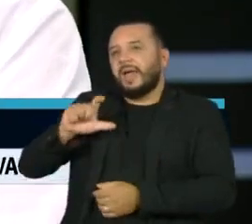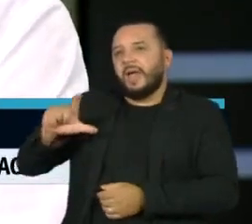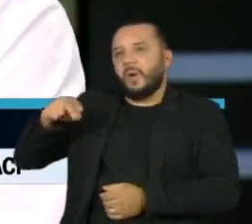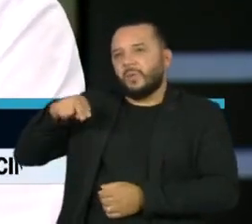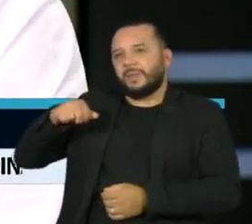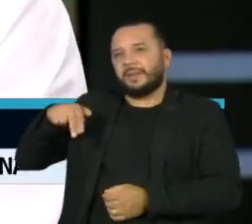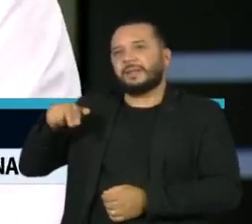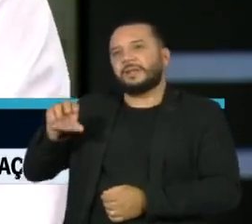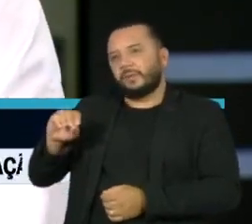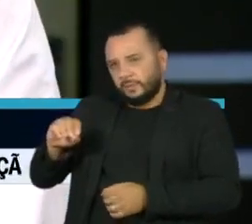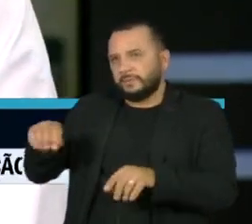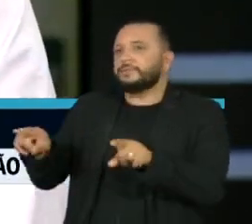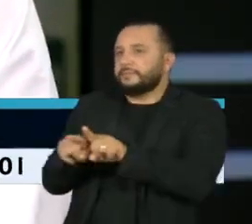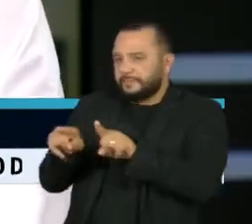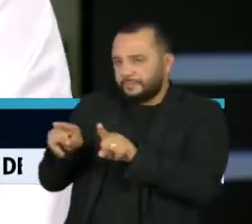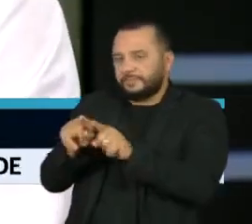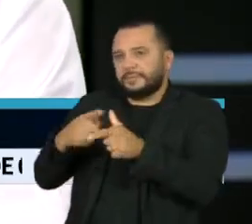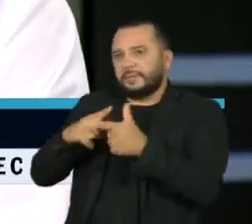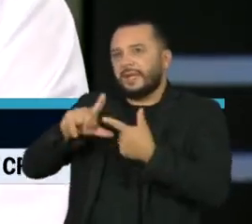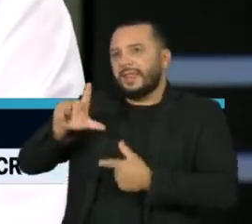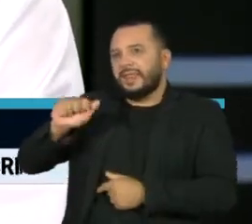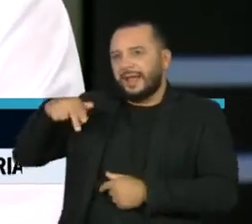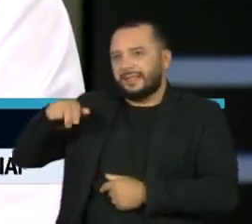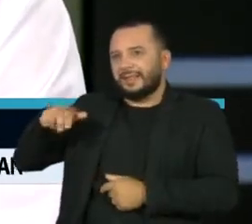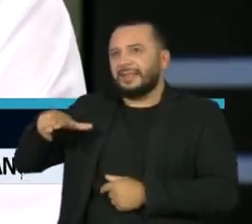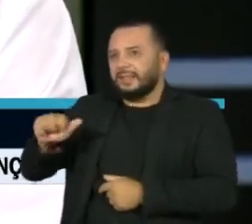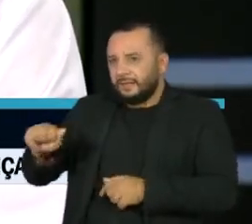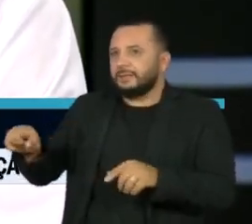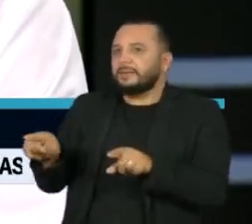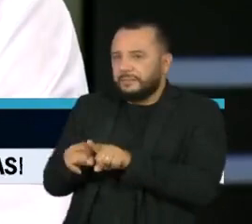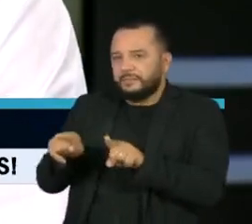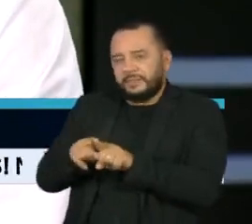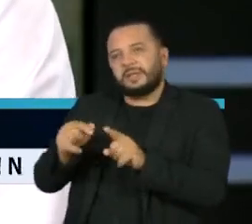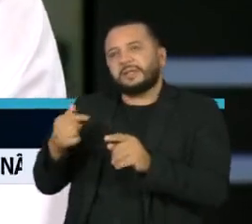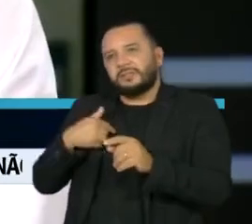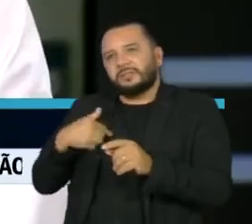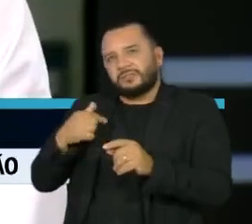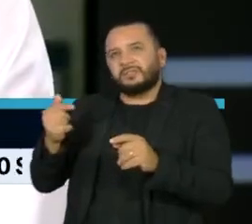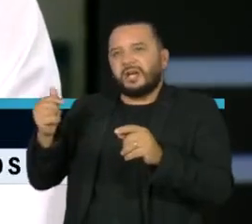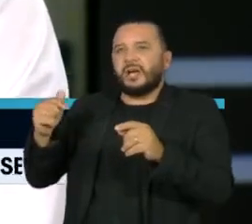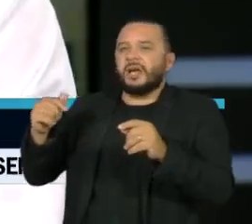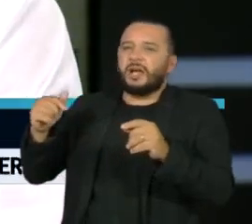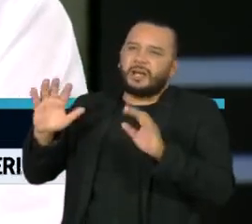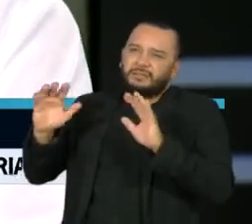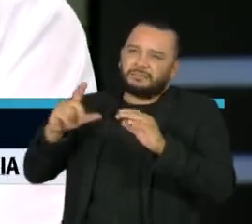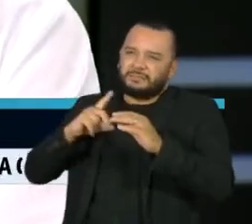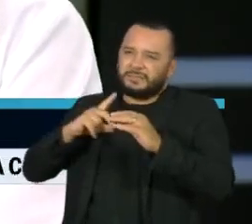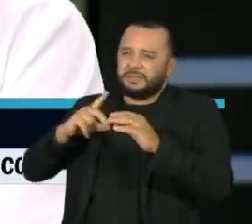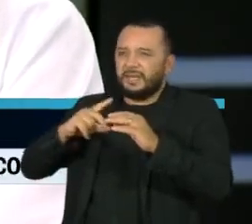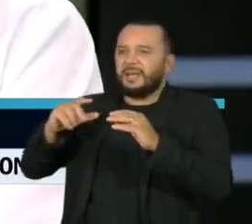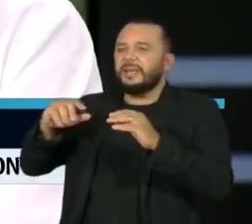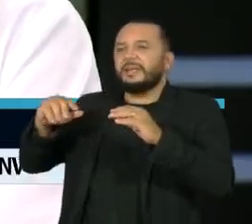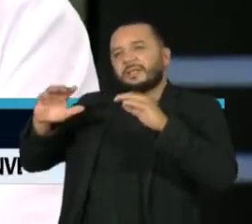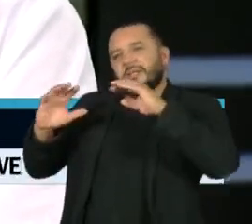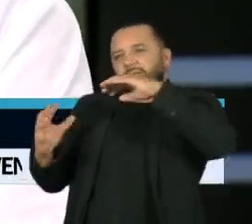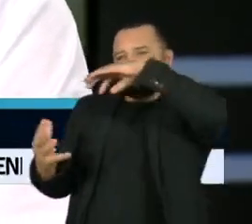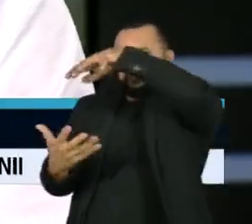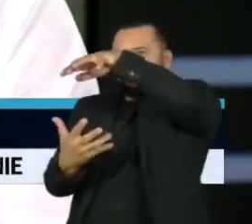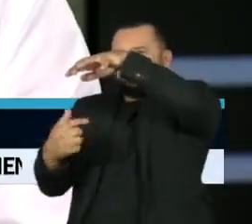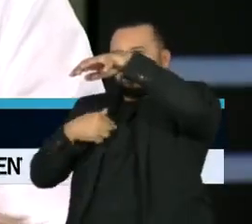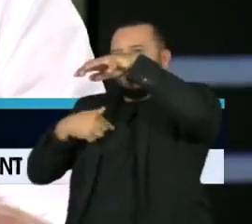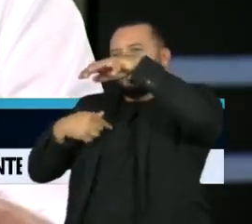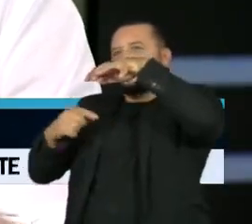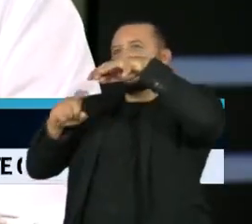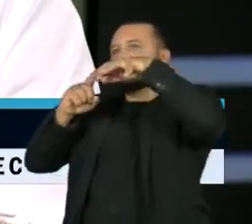normalmente agravam esses problemas. Por exemplo, a intensidade de chuva é agravada por esse fenômeno.